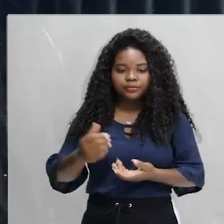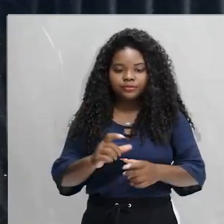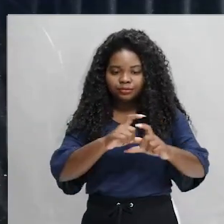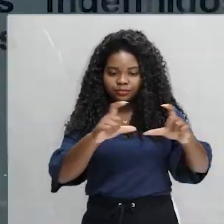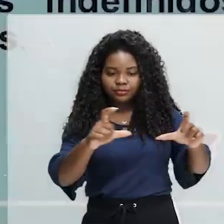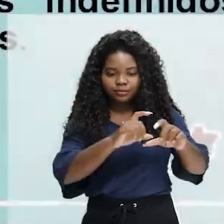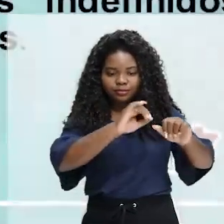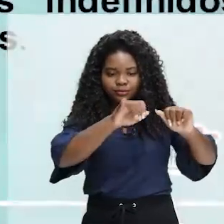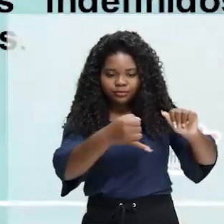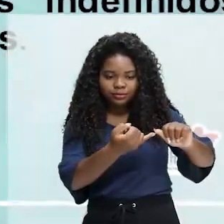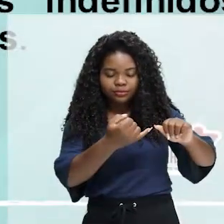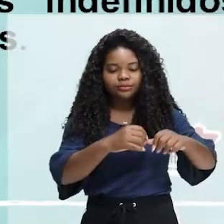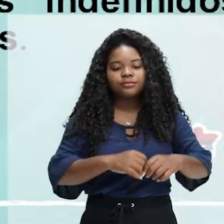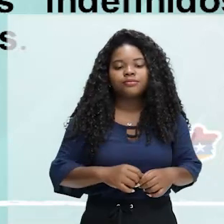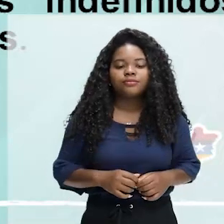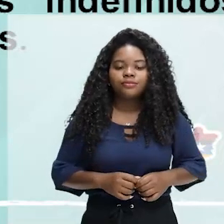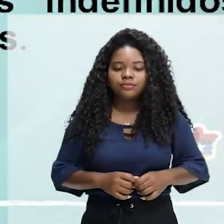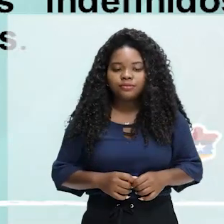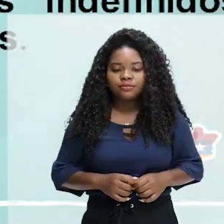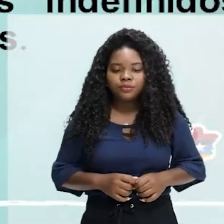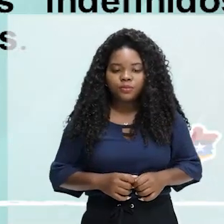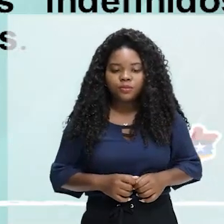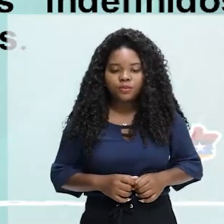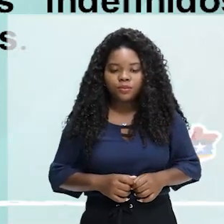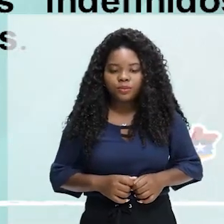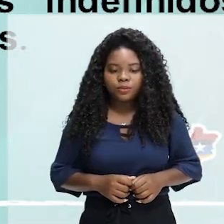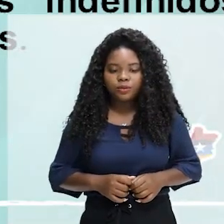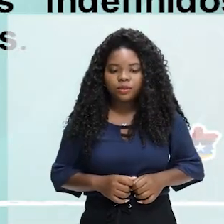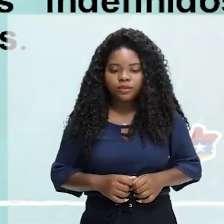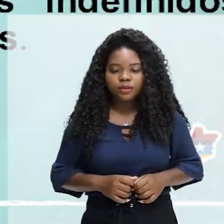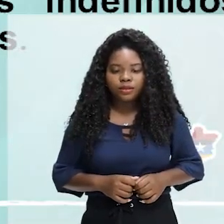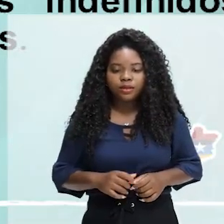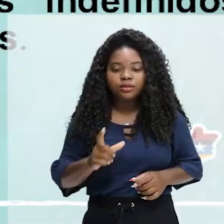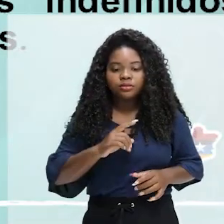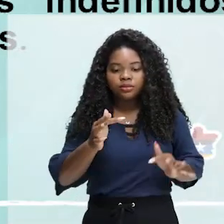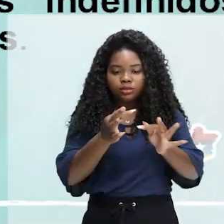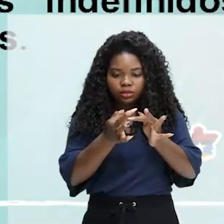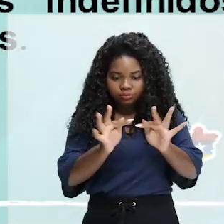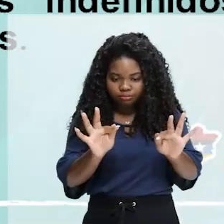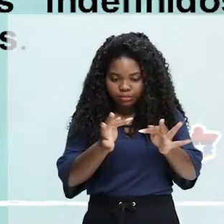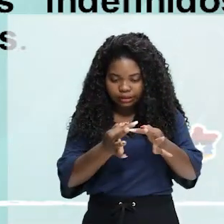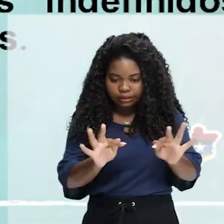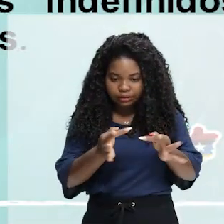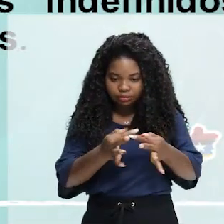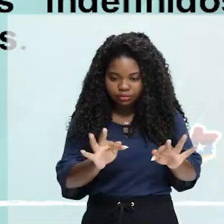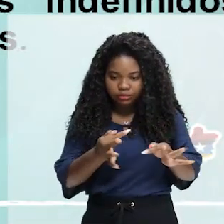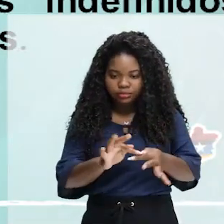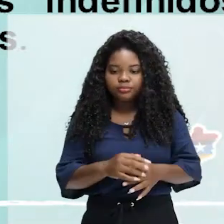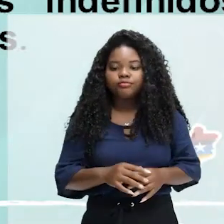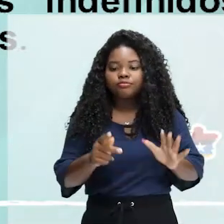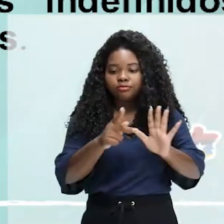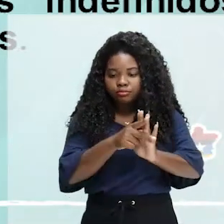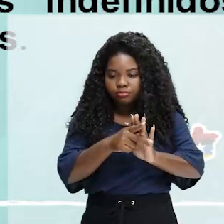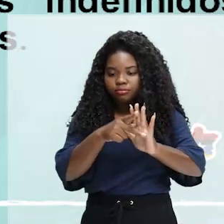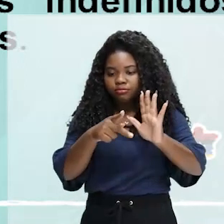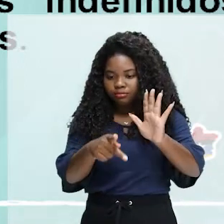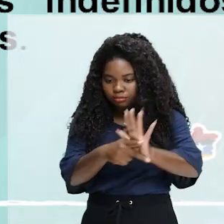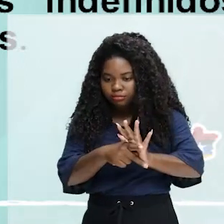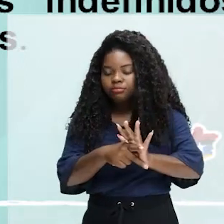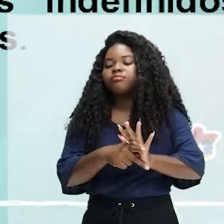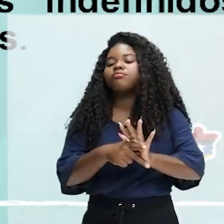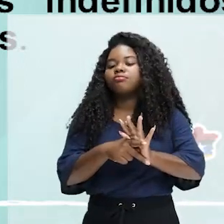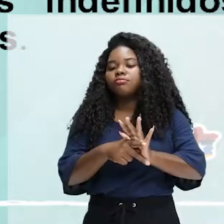As orações subordinadas, gente, adjetivas, exercem função sintática, tá? Própria do adjetivo, que no caso é o